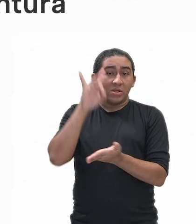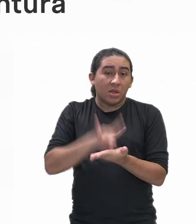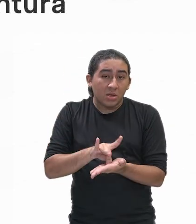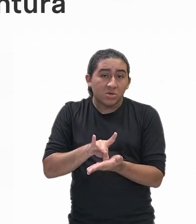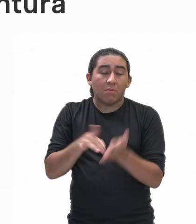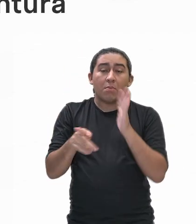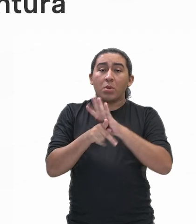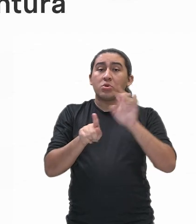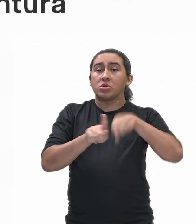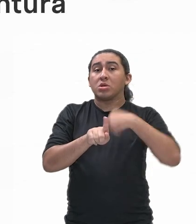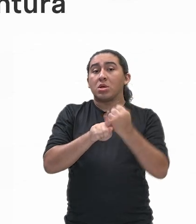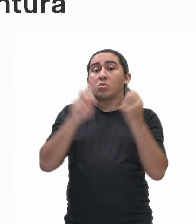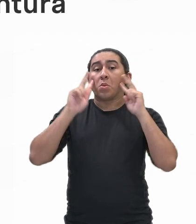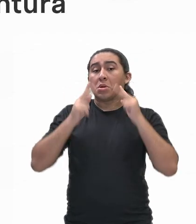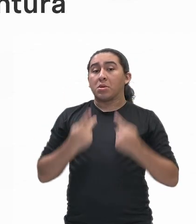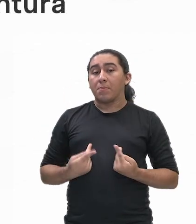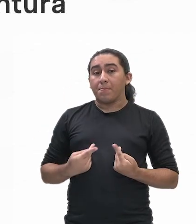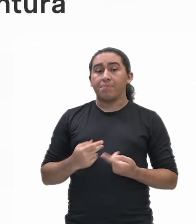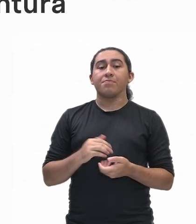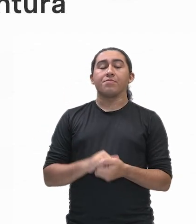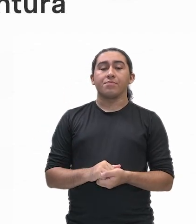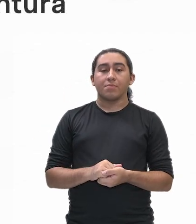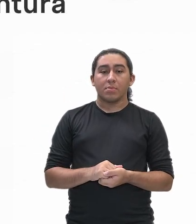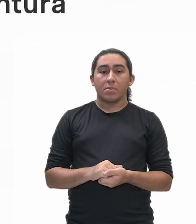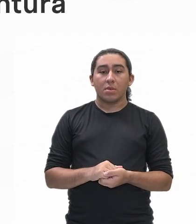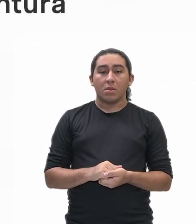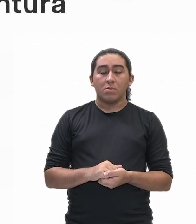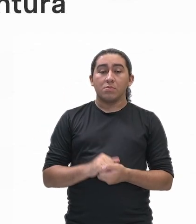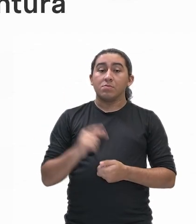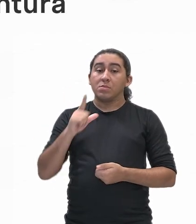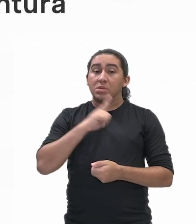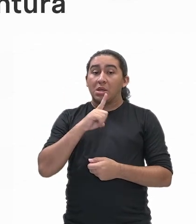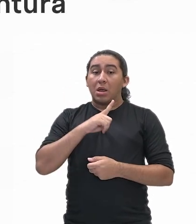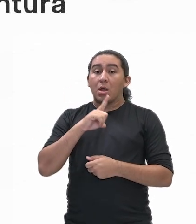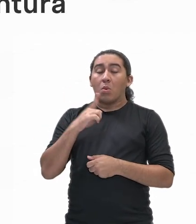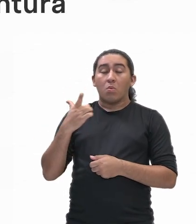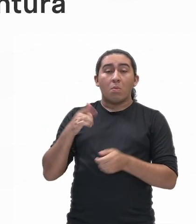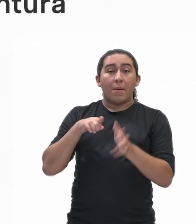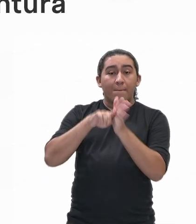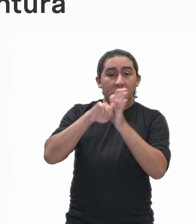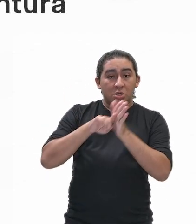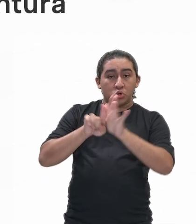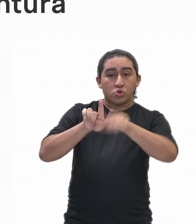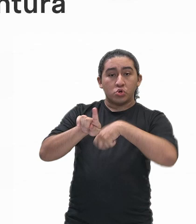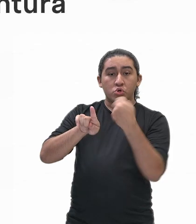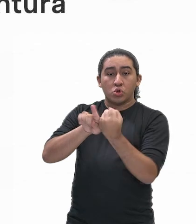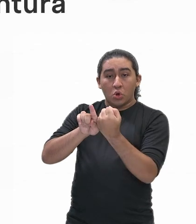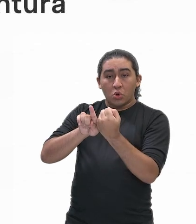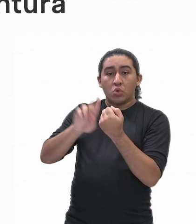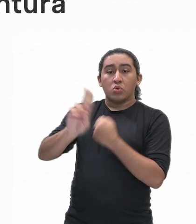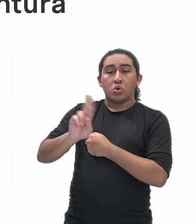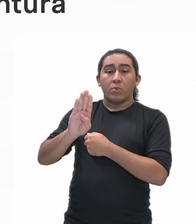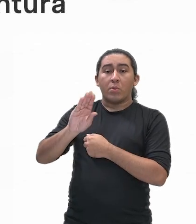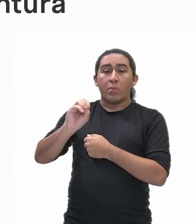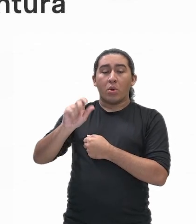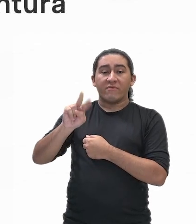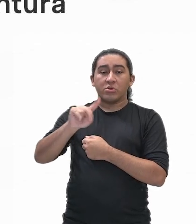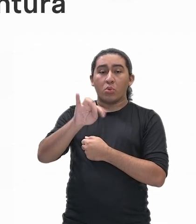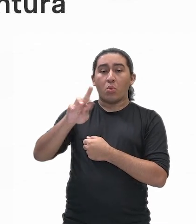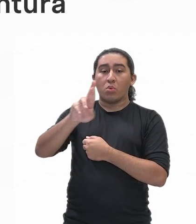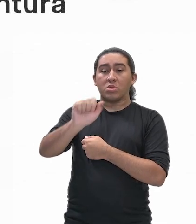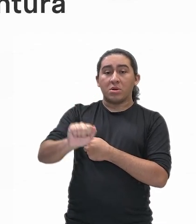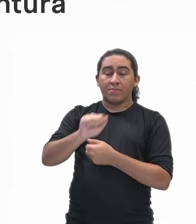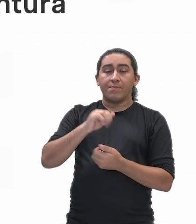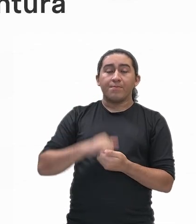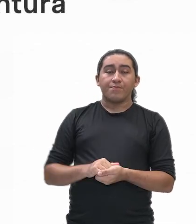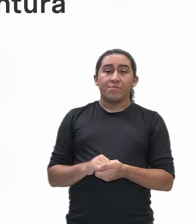das sociedades humanas. Segundo o sociólogo português Boaventura de Souza Santos, o senso